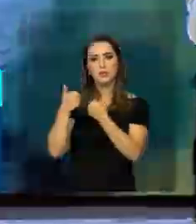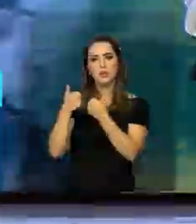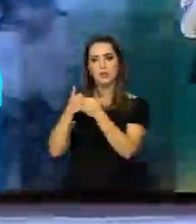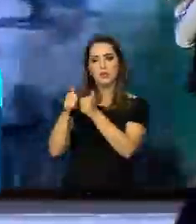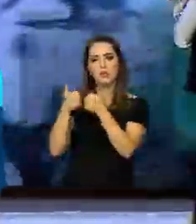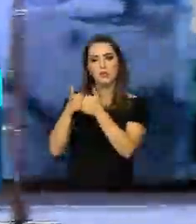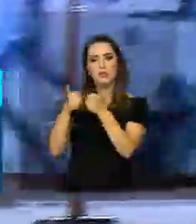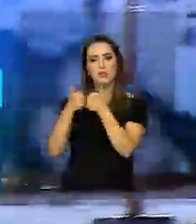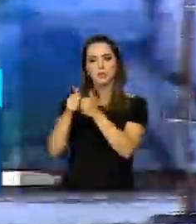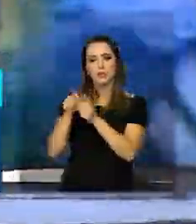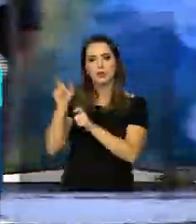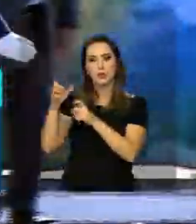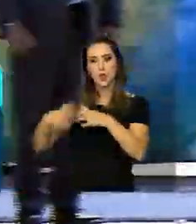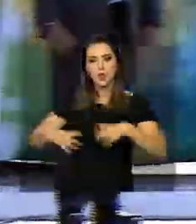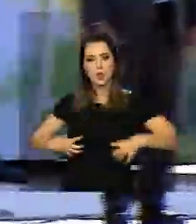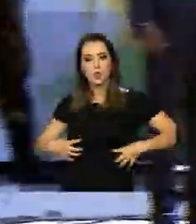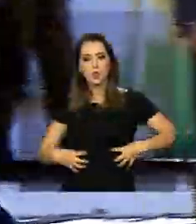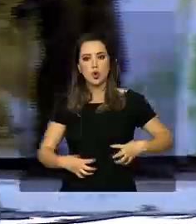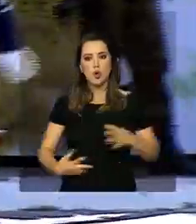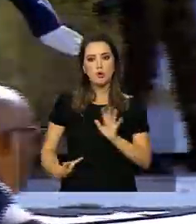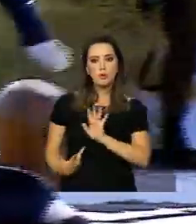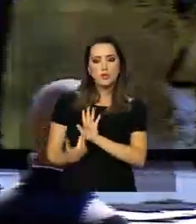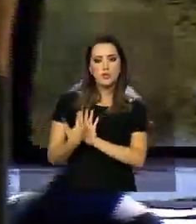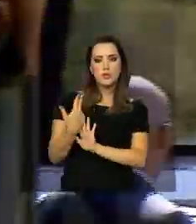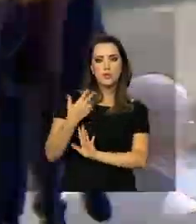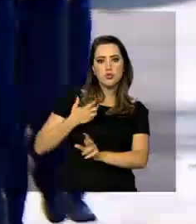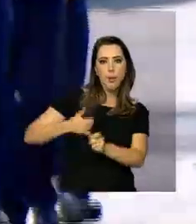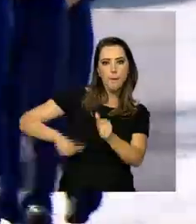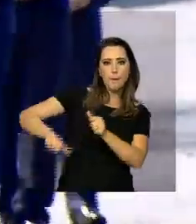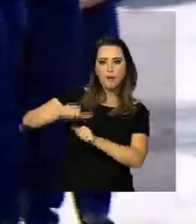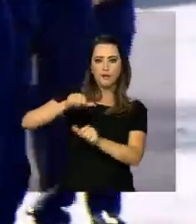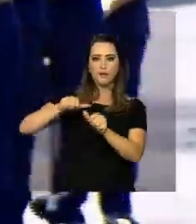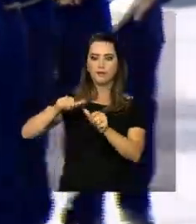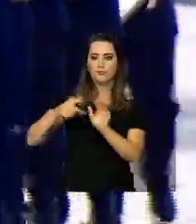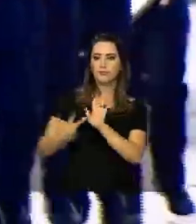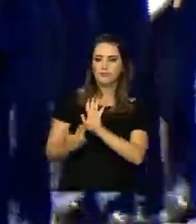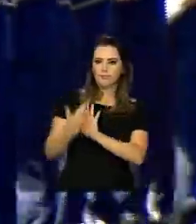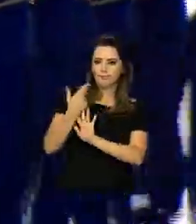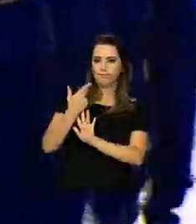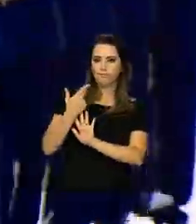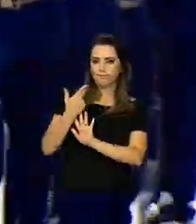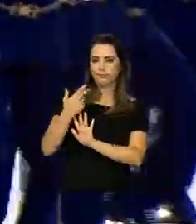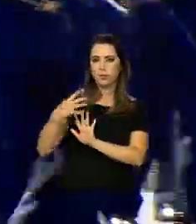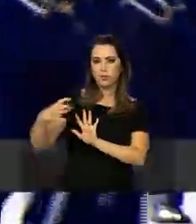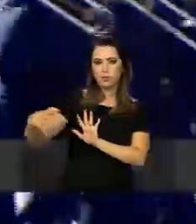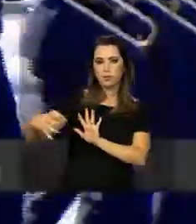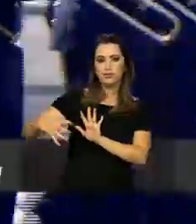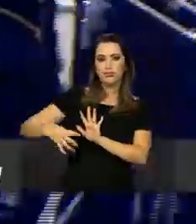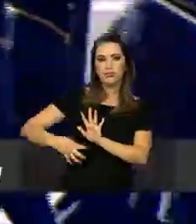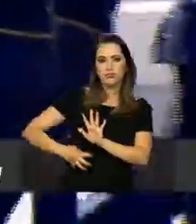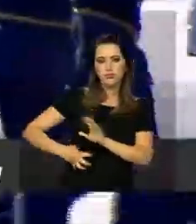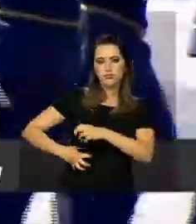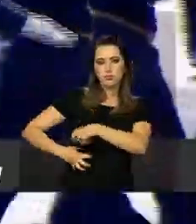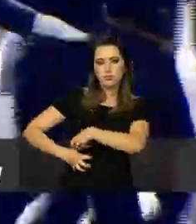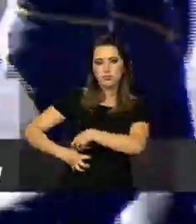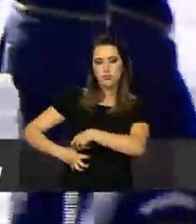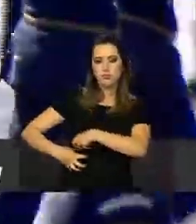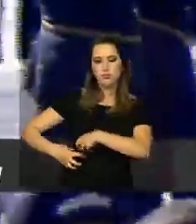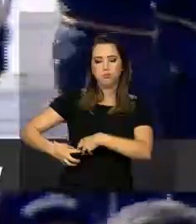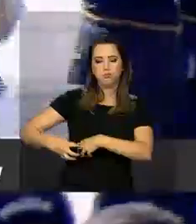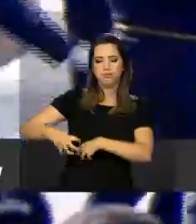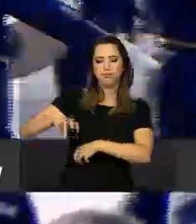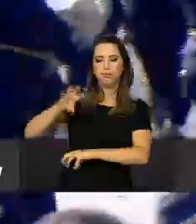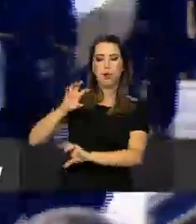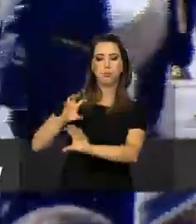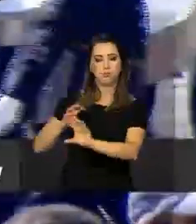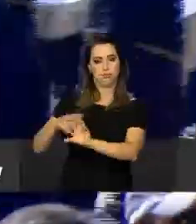no transporte de órgãos para transplante, não é isso? Exatamente, né? O transporte de órgãos vitais é uma missão já consolidada